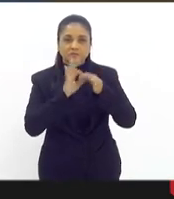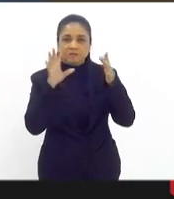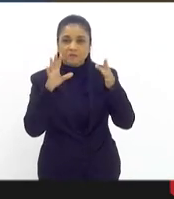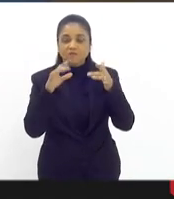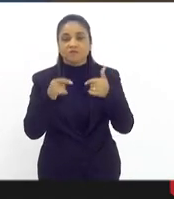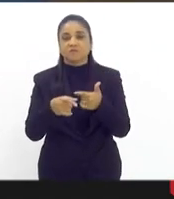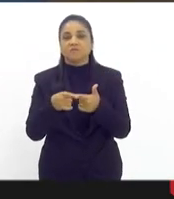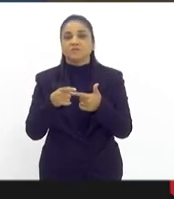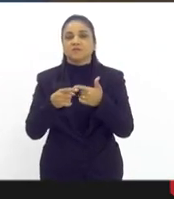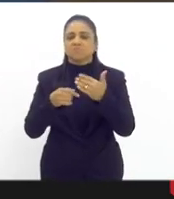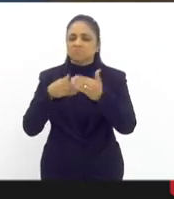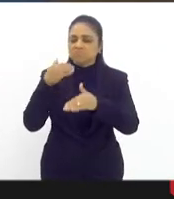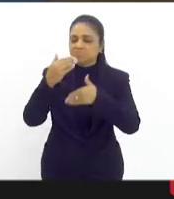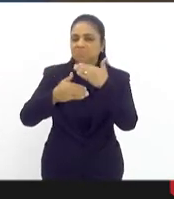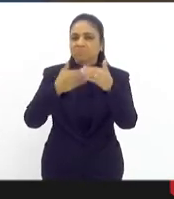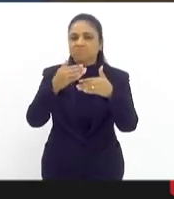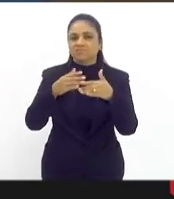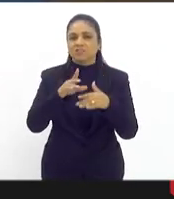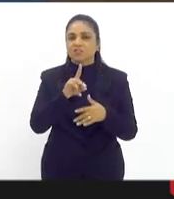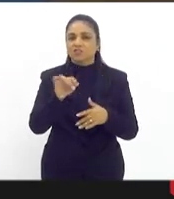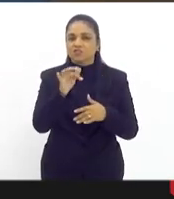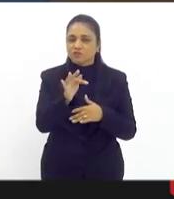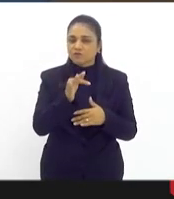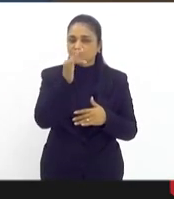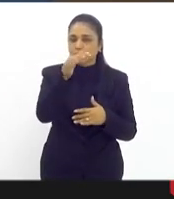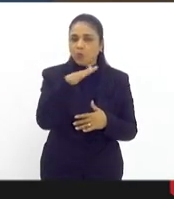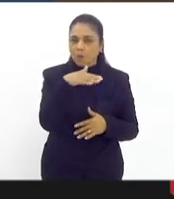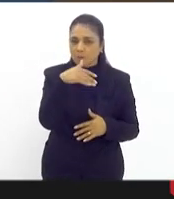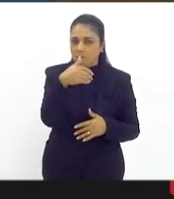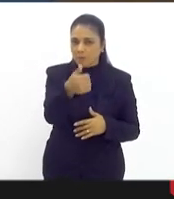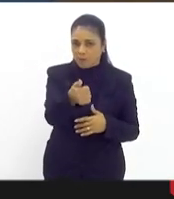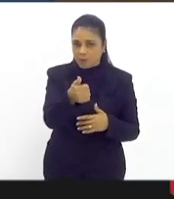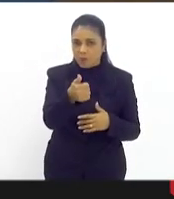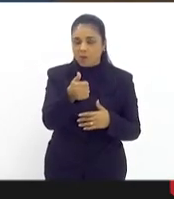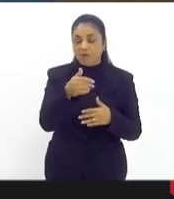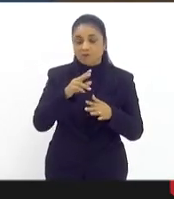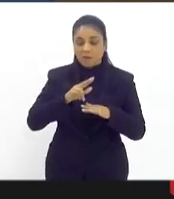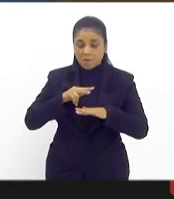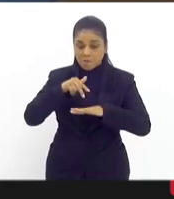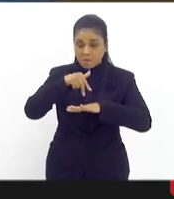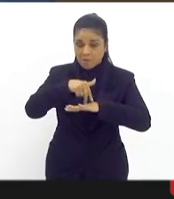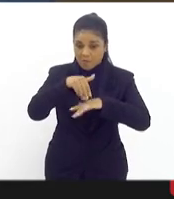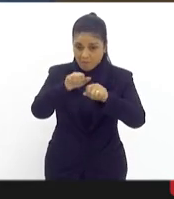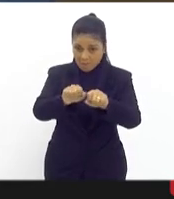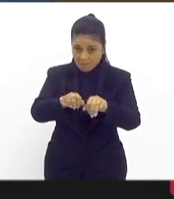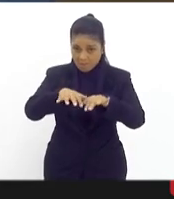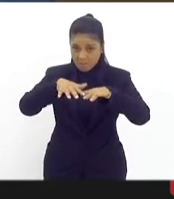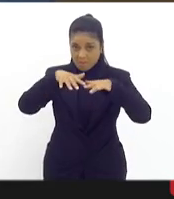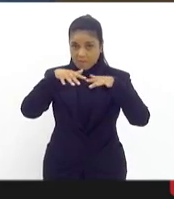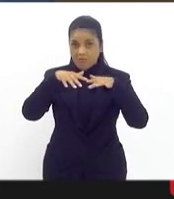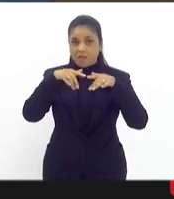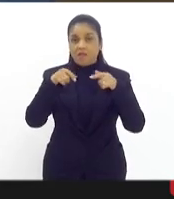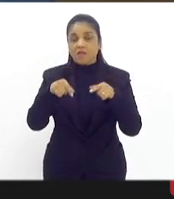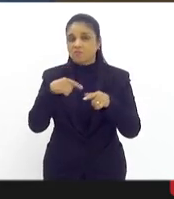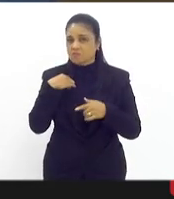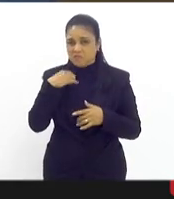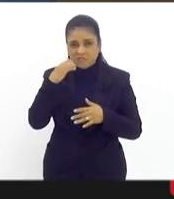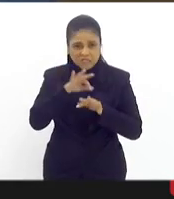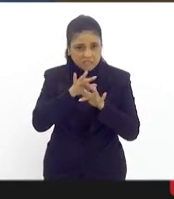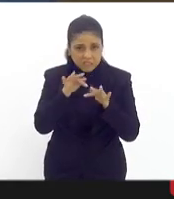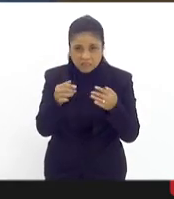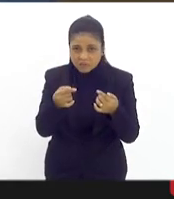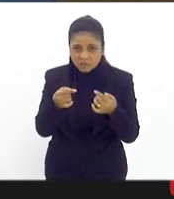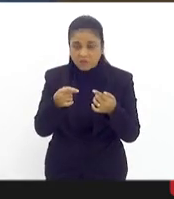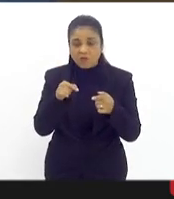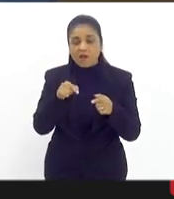possamos construir dias melhores. Nós estamos na luta para construir uma maioria no plenário, não é simples. O obscurantismo aparece com muita